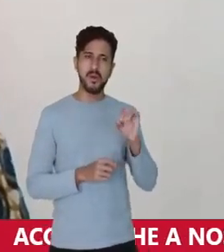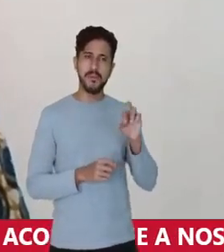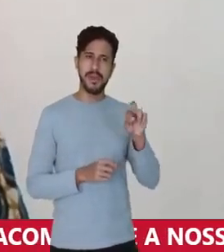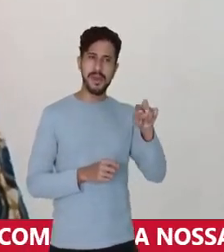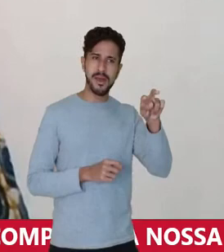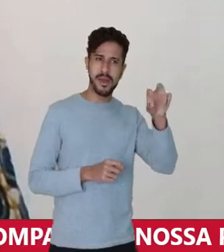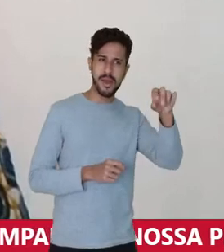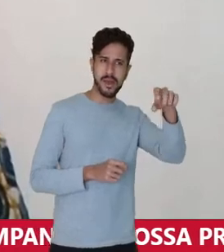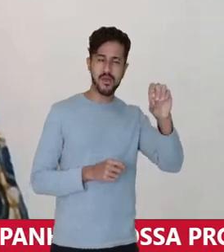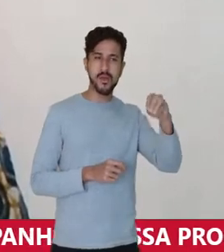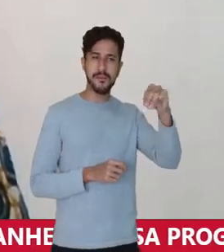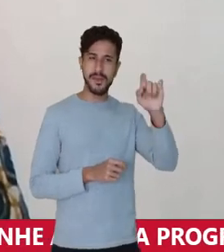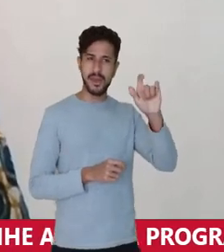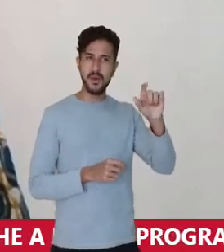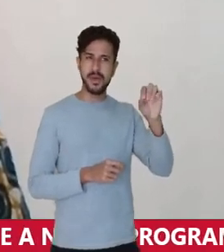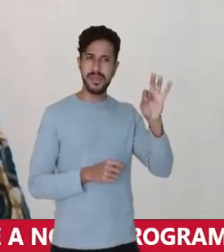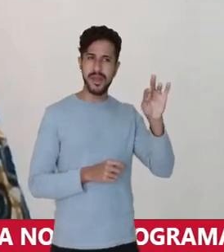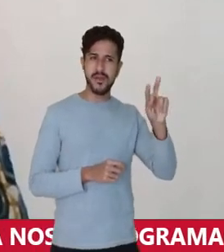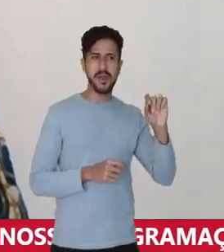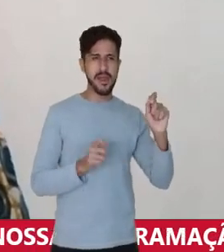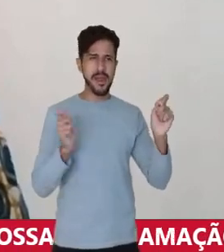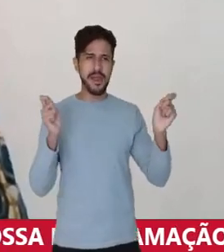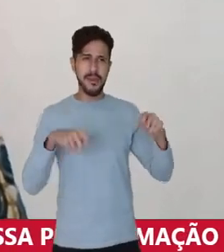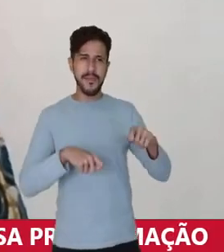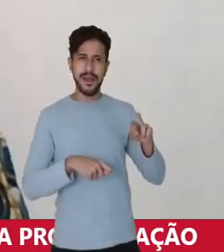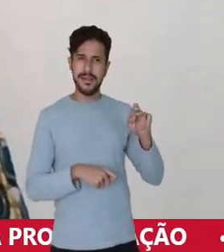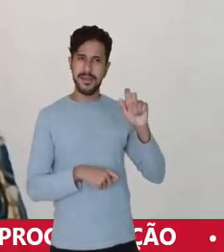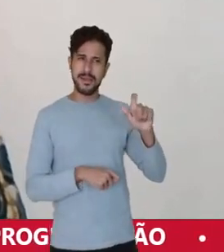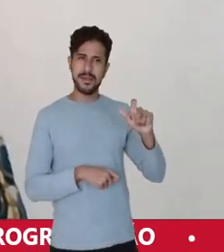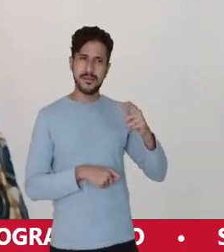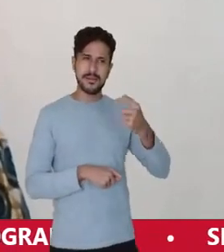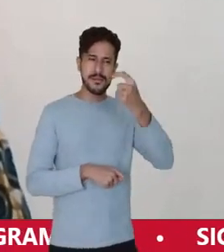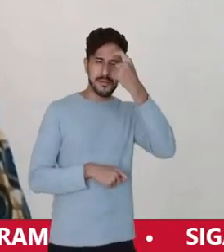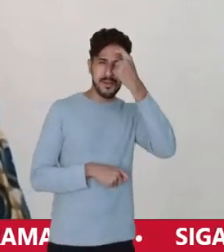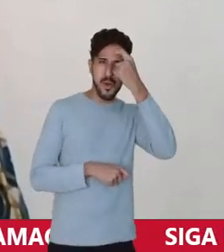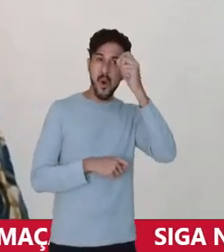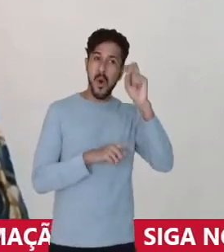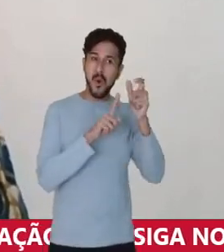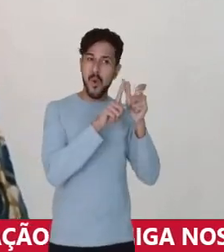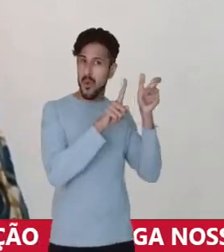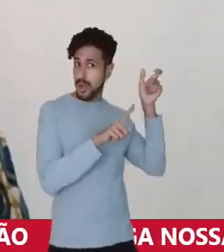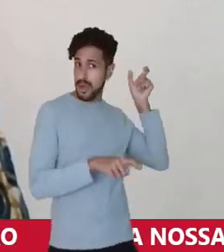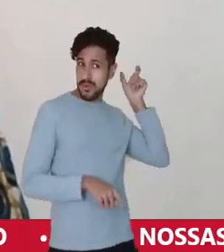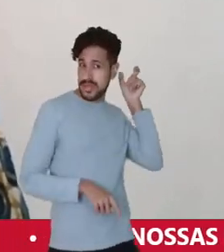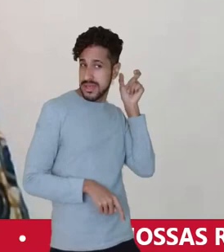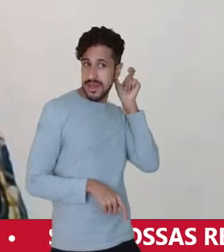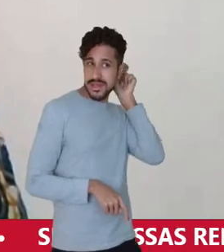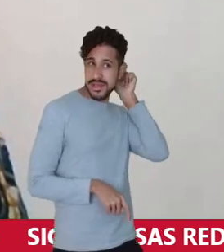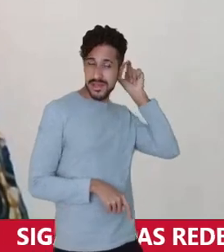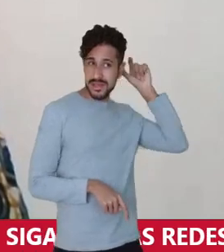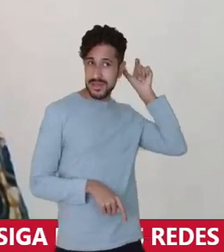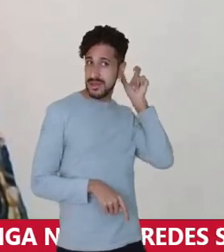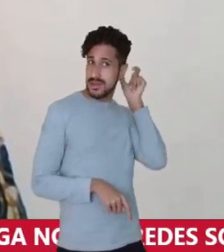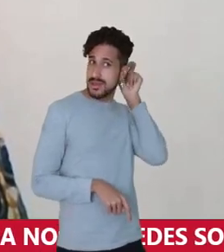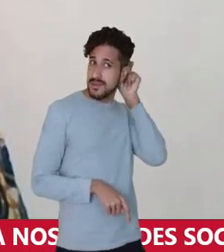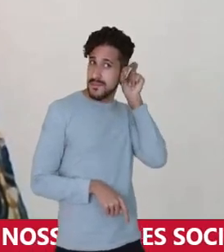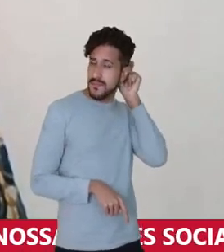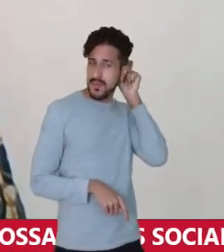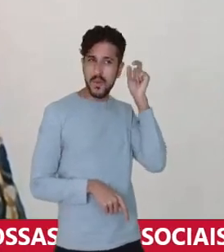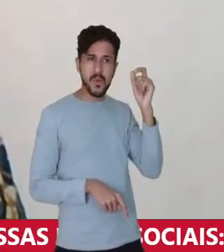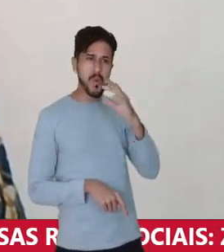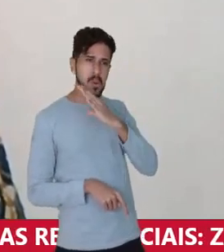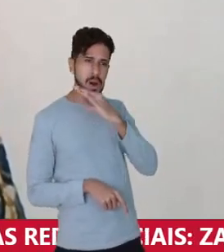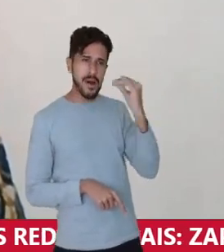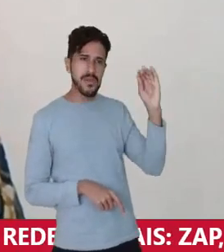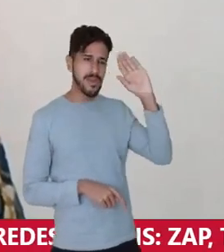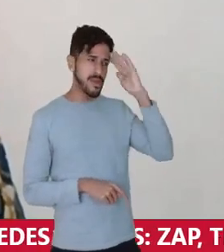Miguel Otávio, que é a capacidade racional ou não, consciente ou inconsciente, do adultocentrismo banalizar os riscos